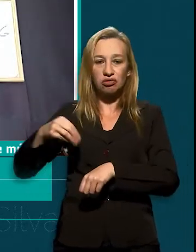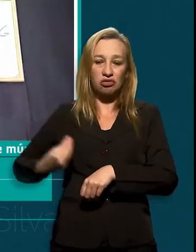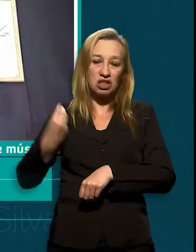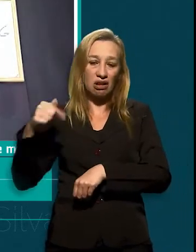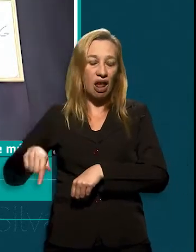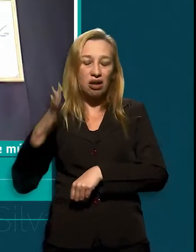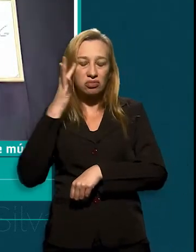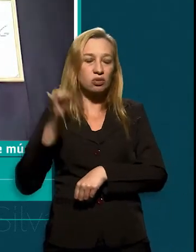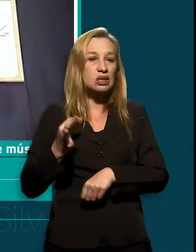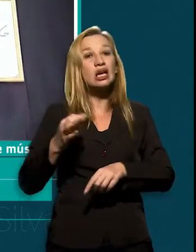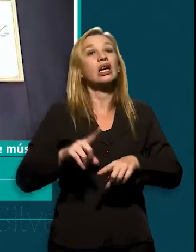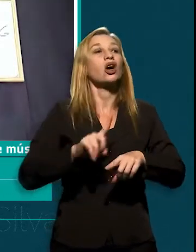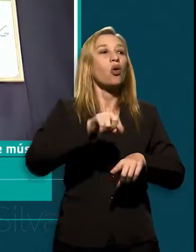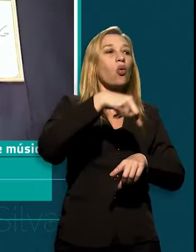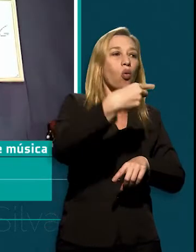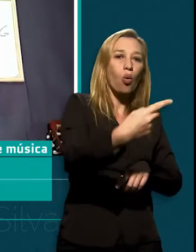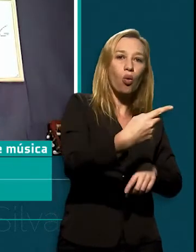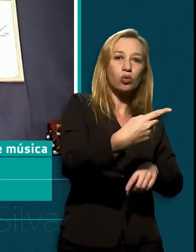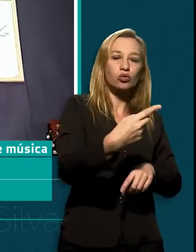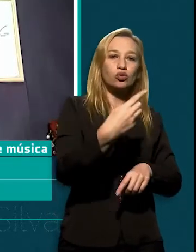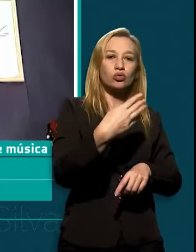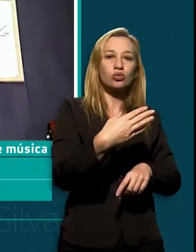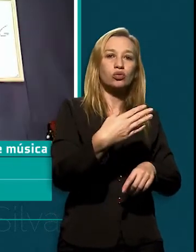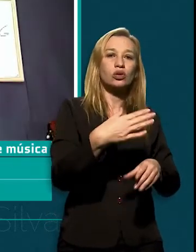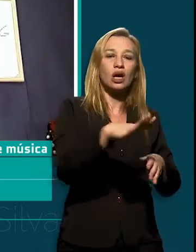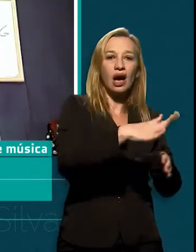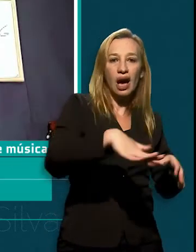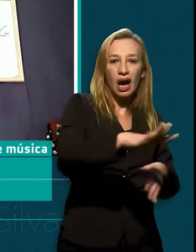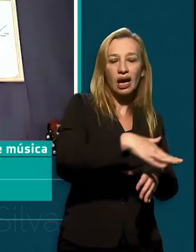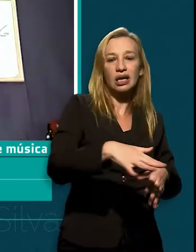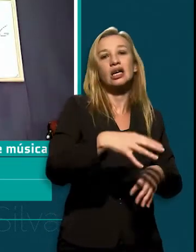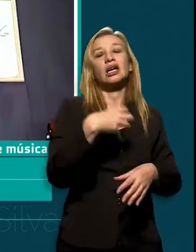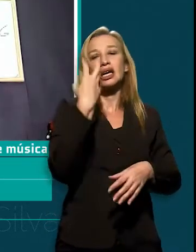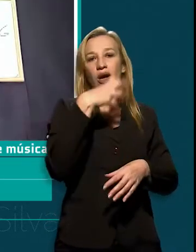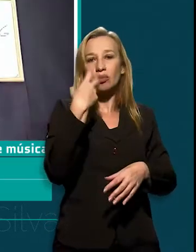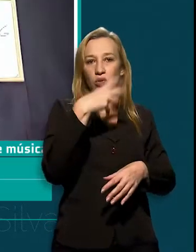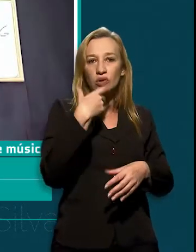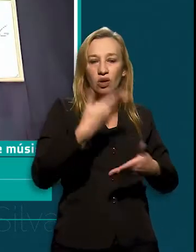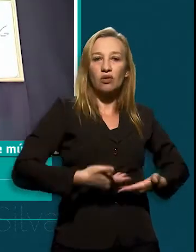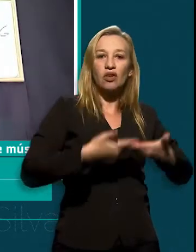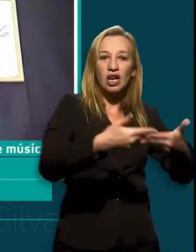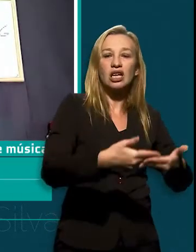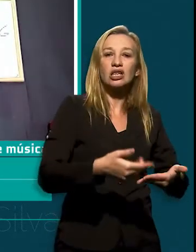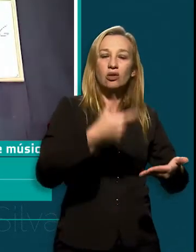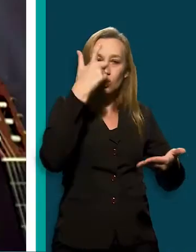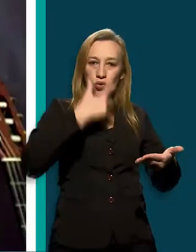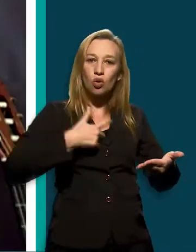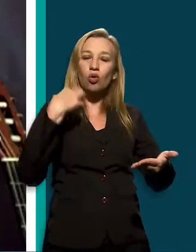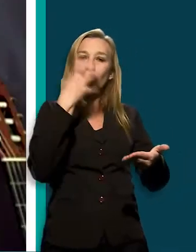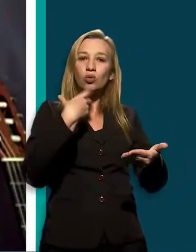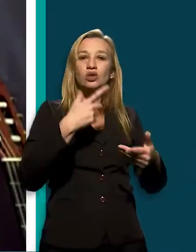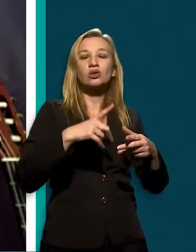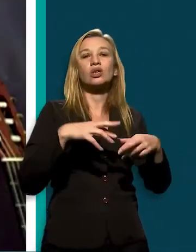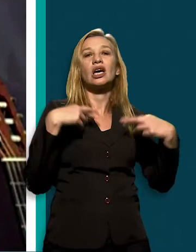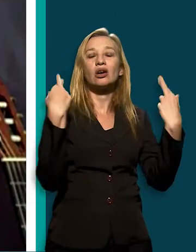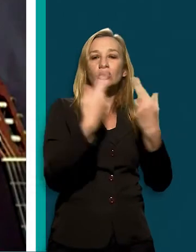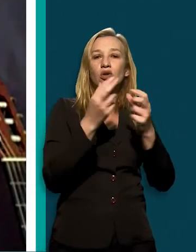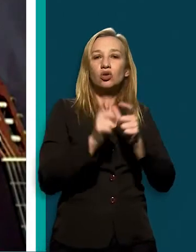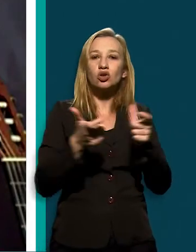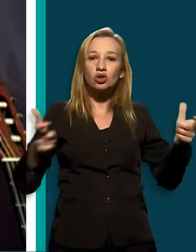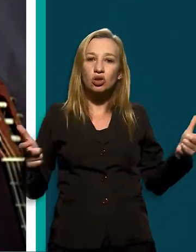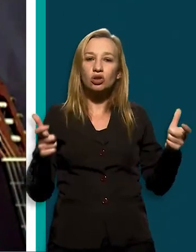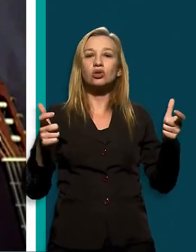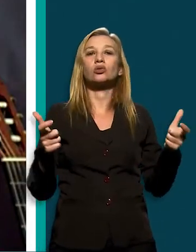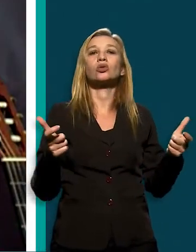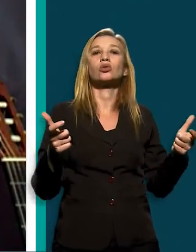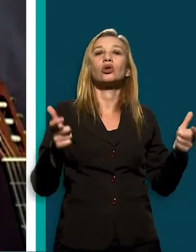eu também não tenho certeza. Um outro ponto que a música me oferece é que eu também atuo como músico. Então, assim, grandes reuniões